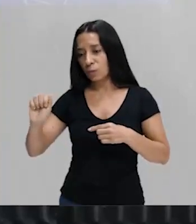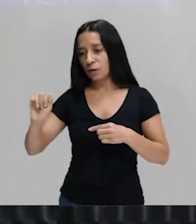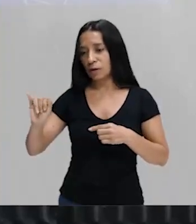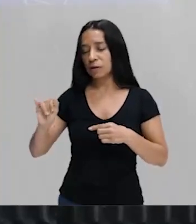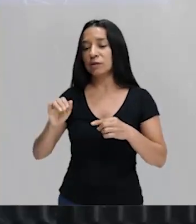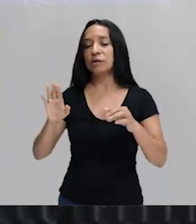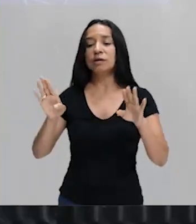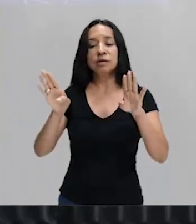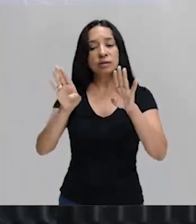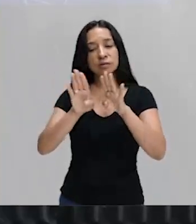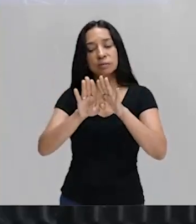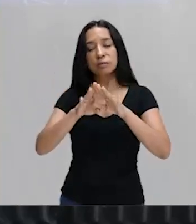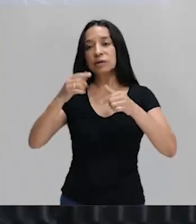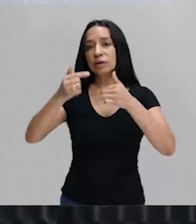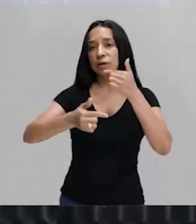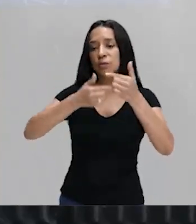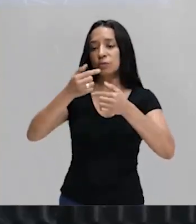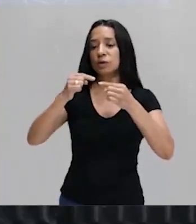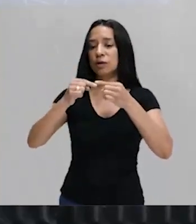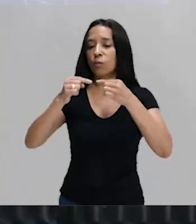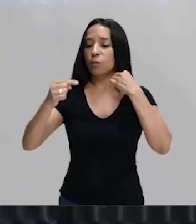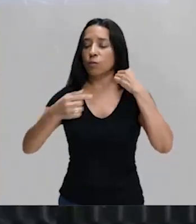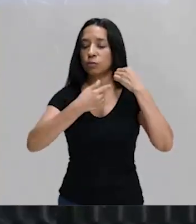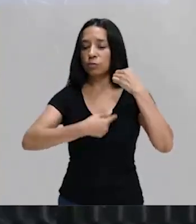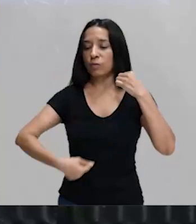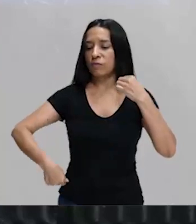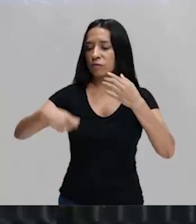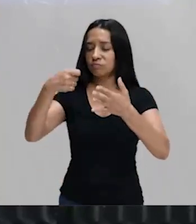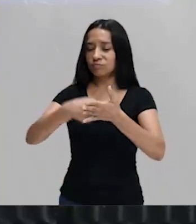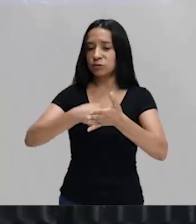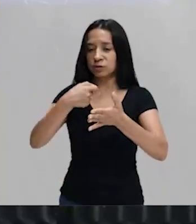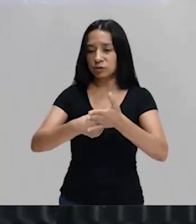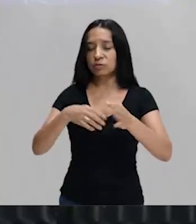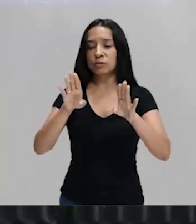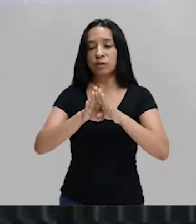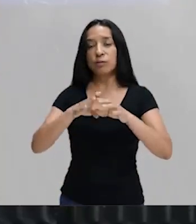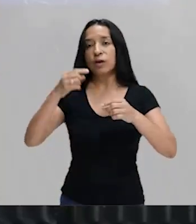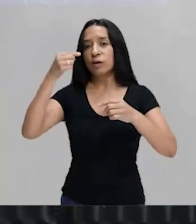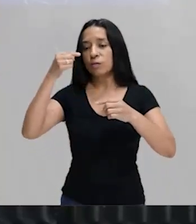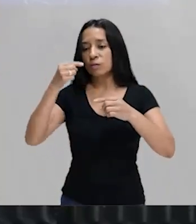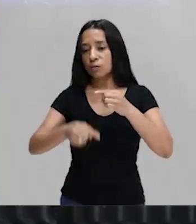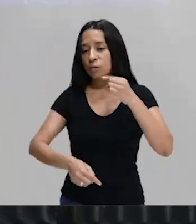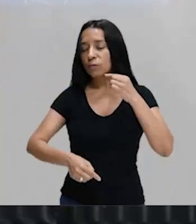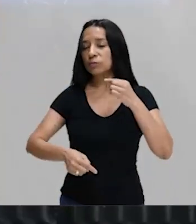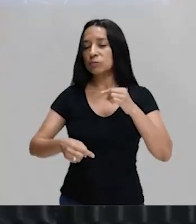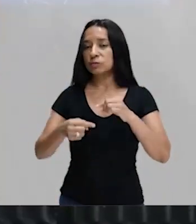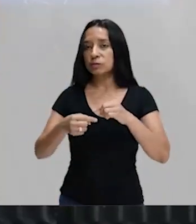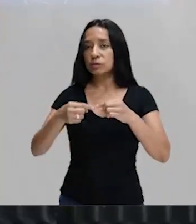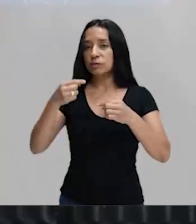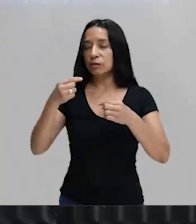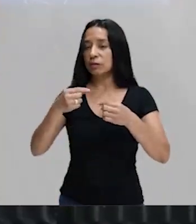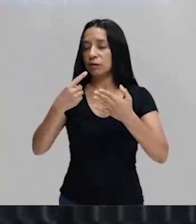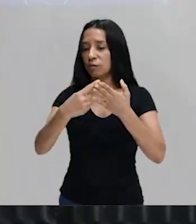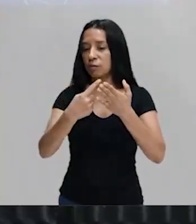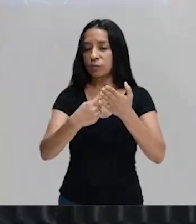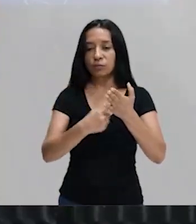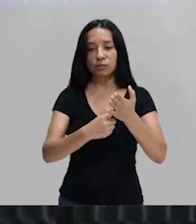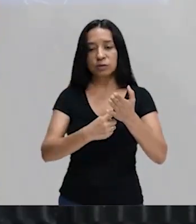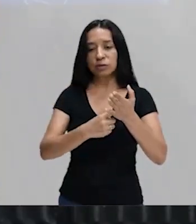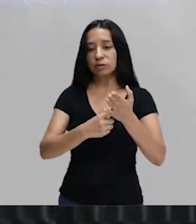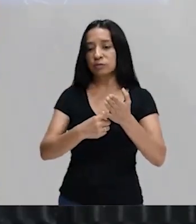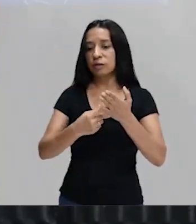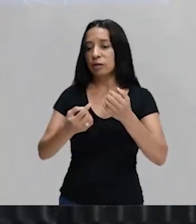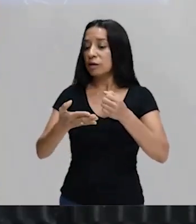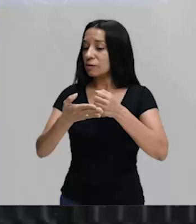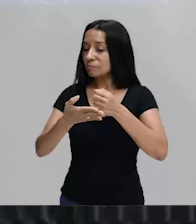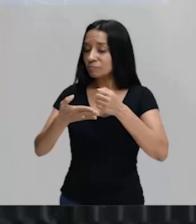luta contra um governo tirano, né, e contra esse projeto de independência econômica do Paraguai, que ameaça, de certa forma, a